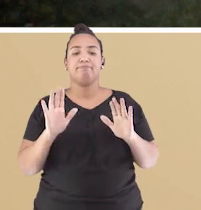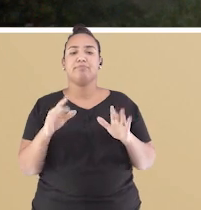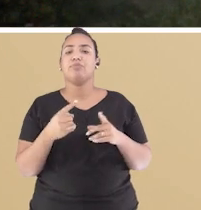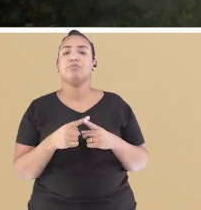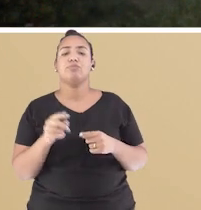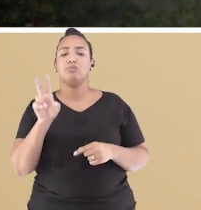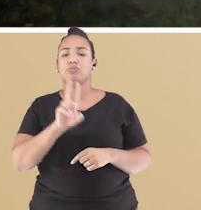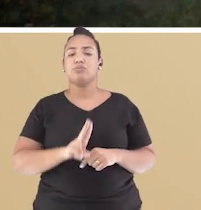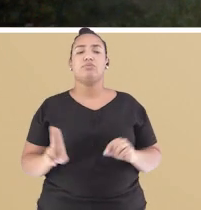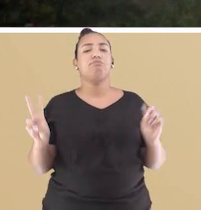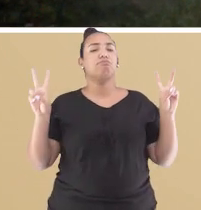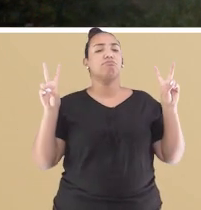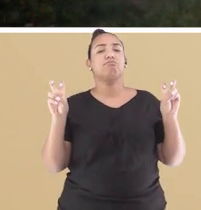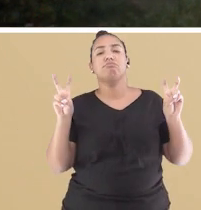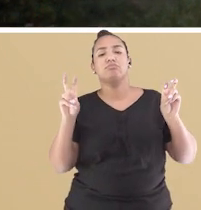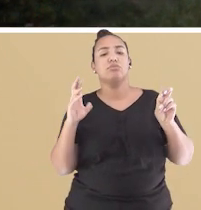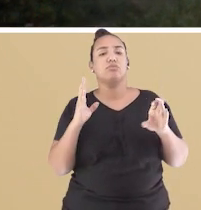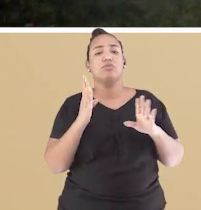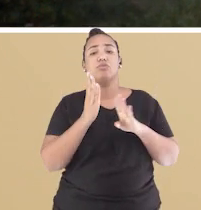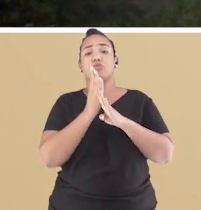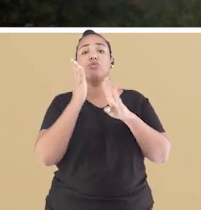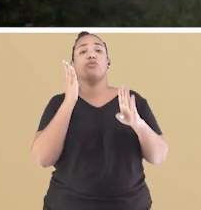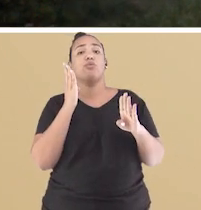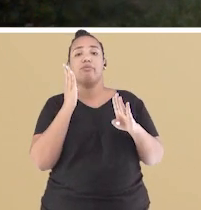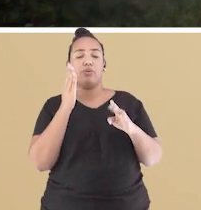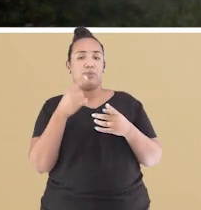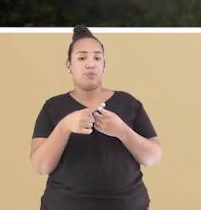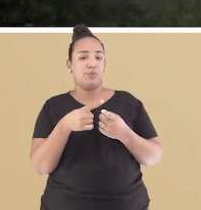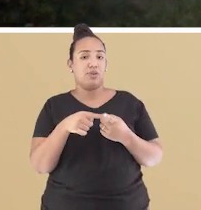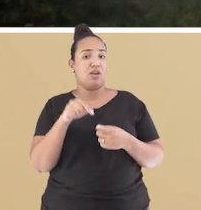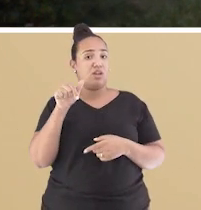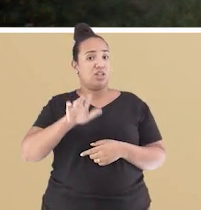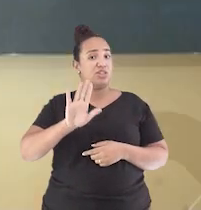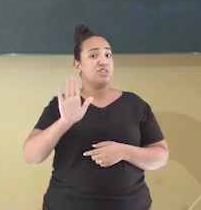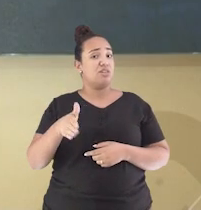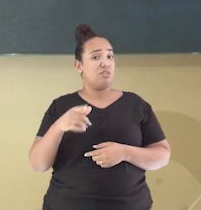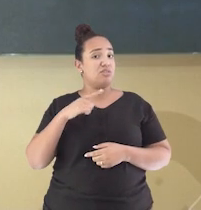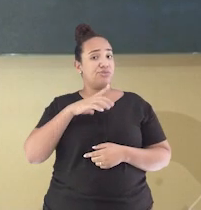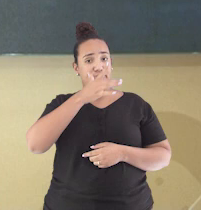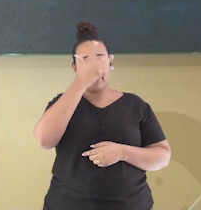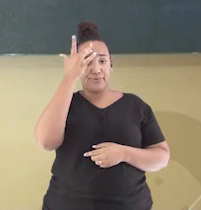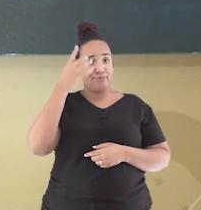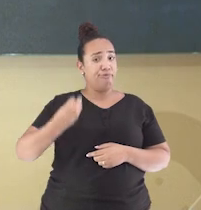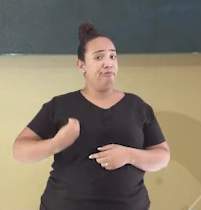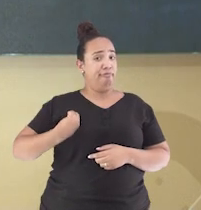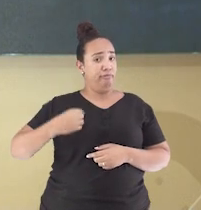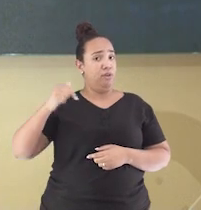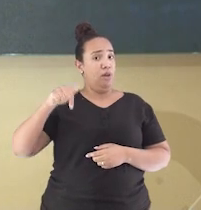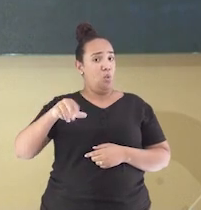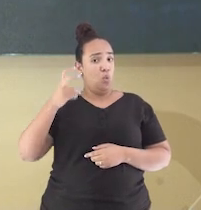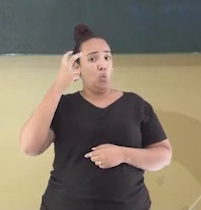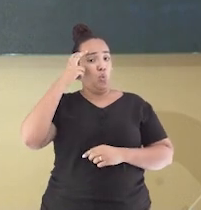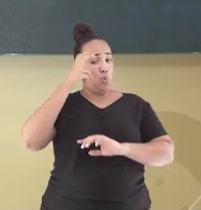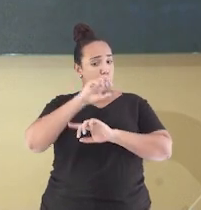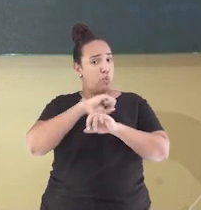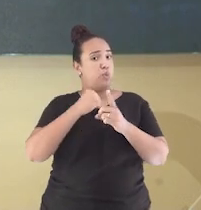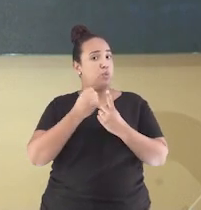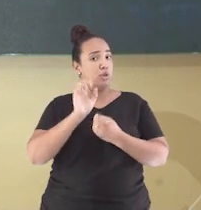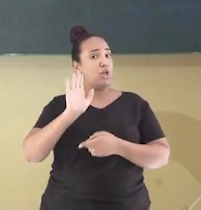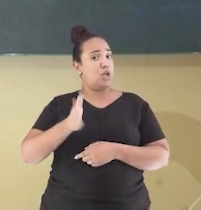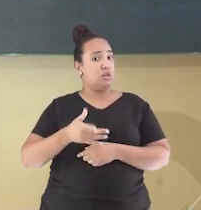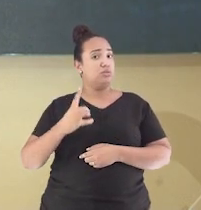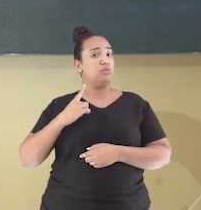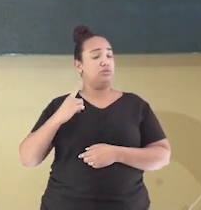desconhecidas. O continente americano acabara de ser descoberto. Mas por que eu usei aspas para dizer